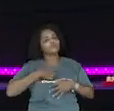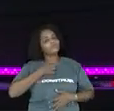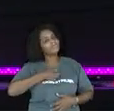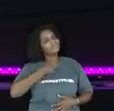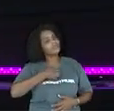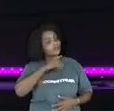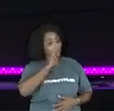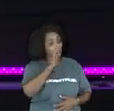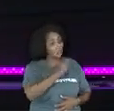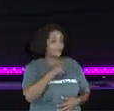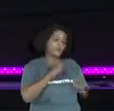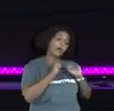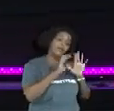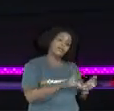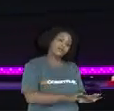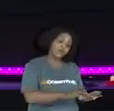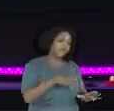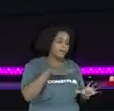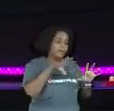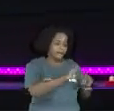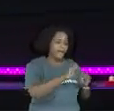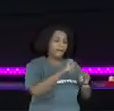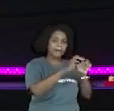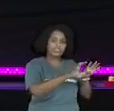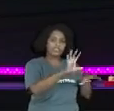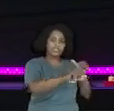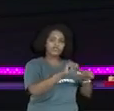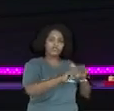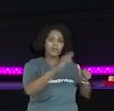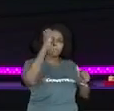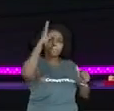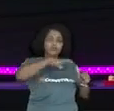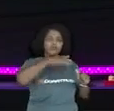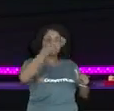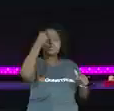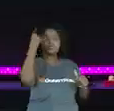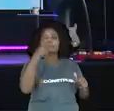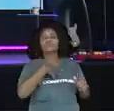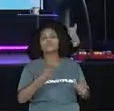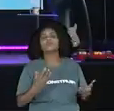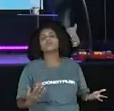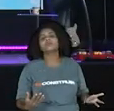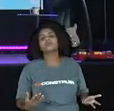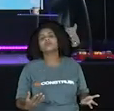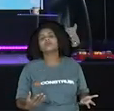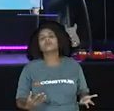se irou Deus falou abençoe vocês pegam a minha benção transforme maldição que vocês Esqueceram dos seus filhos